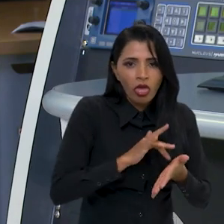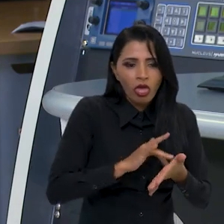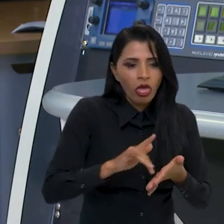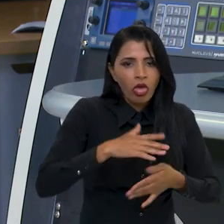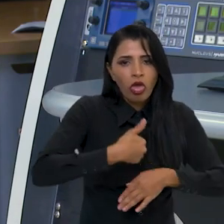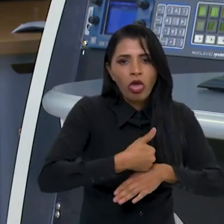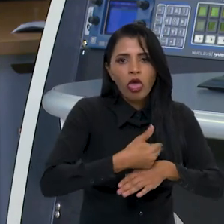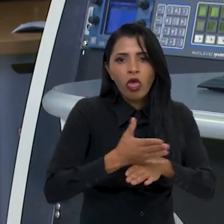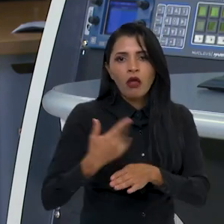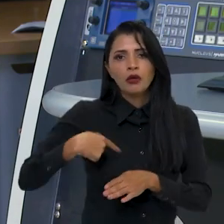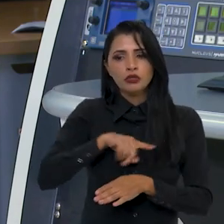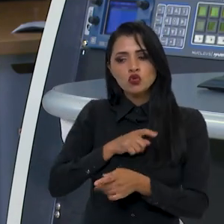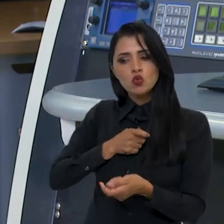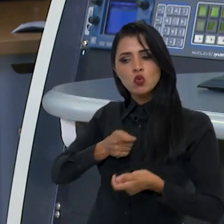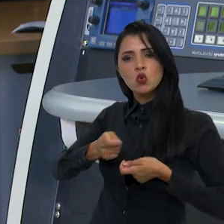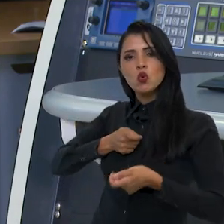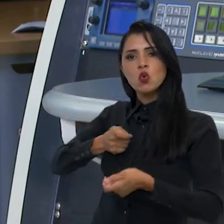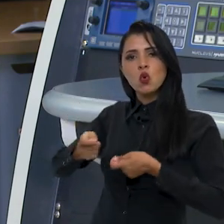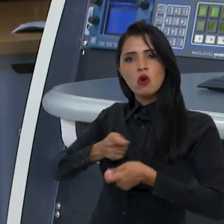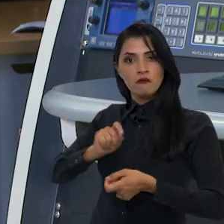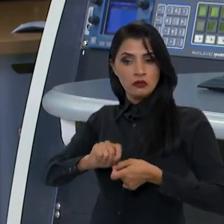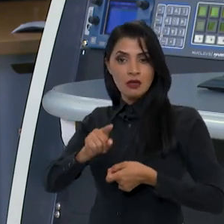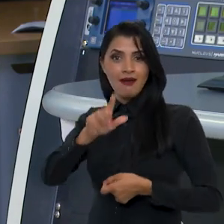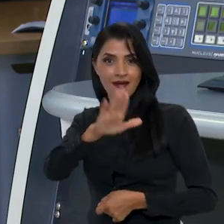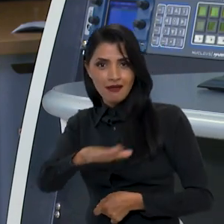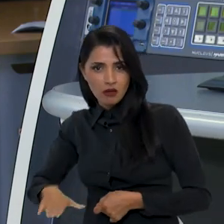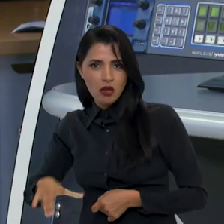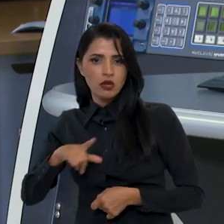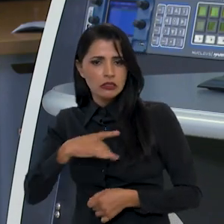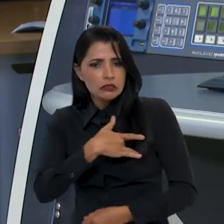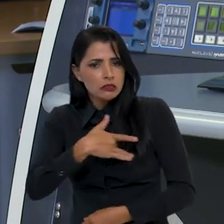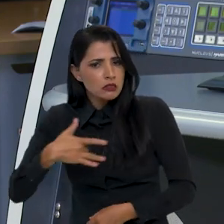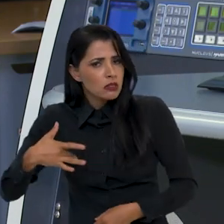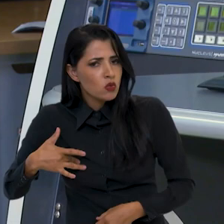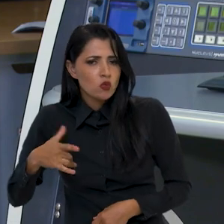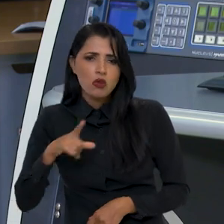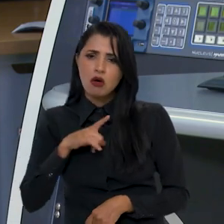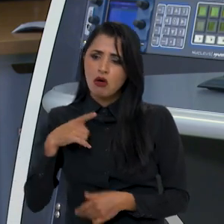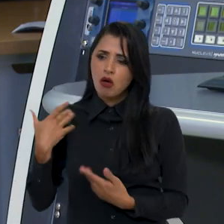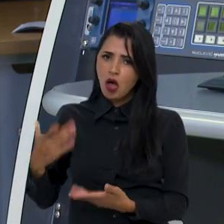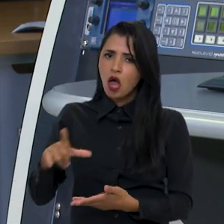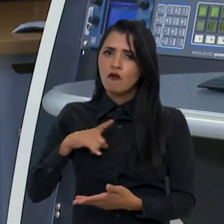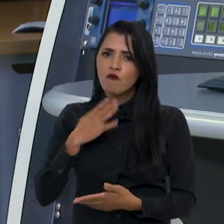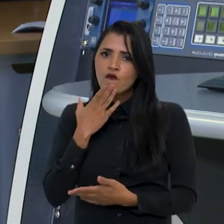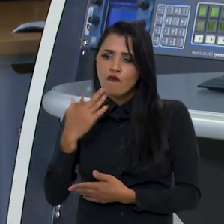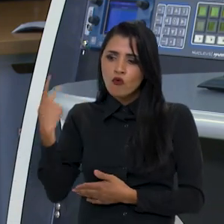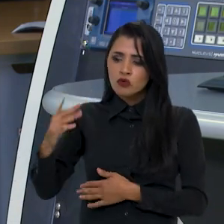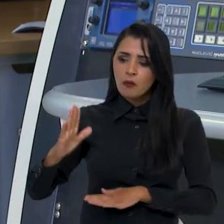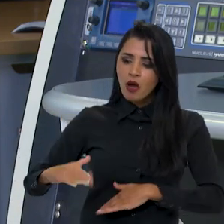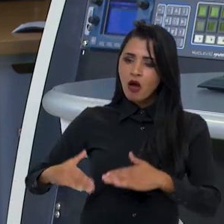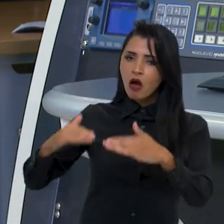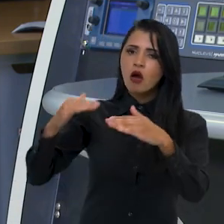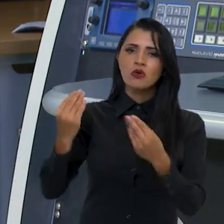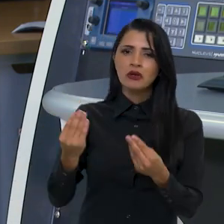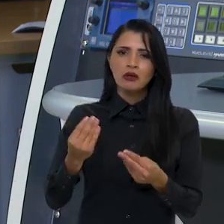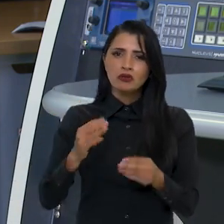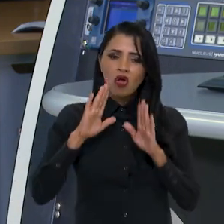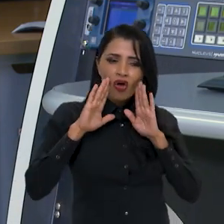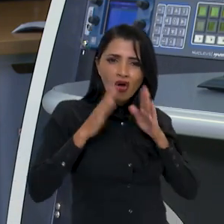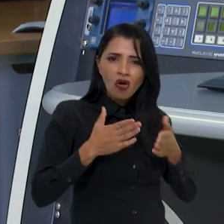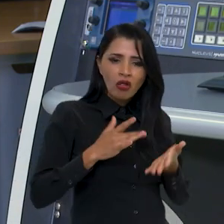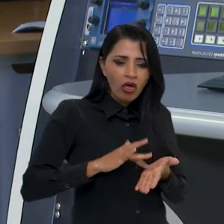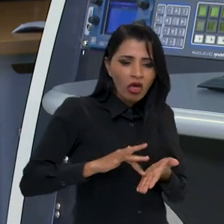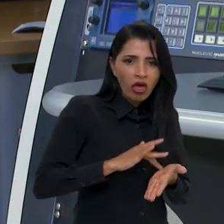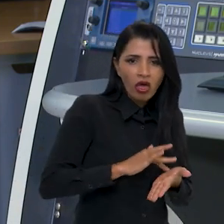Então, a gente poder controlar um pouco mais, fazer com que a criança, de forma saudável e favorável ao seu desenvolvimento,